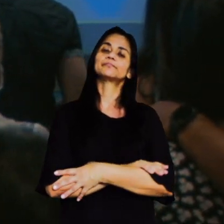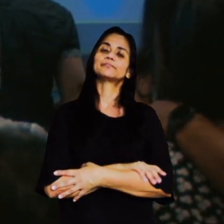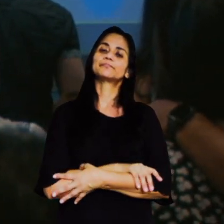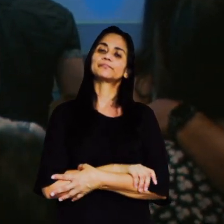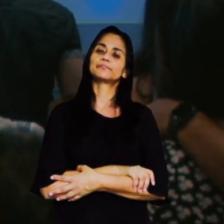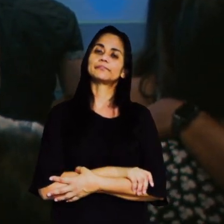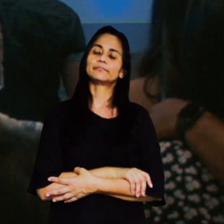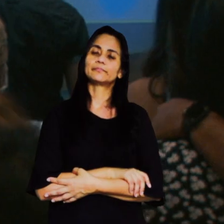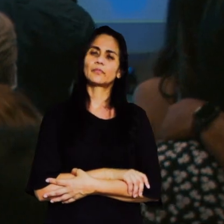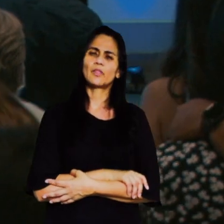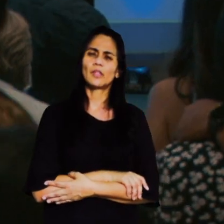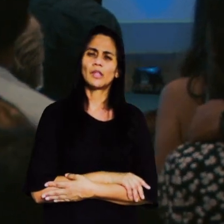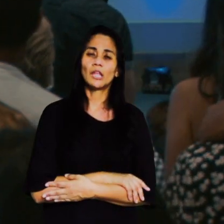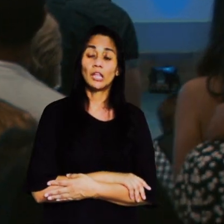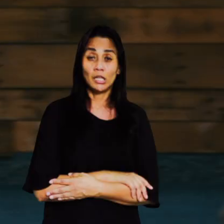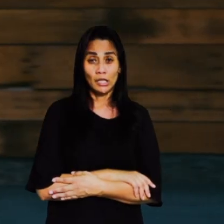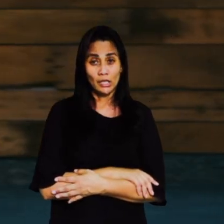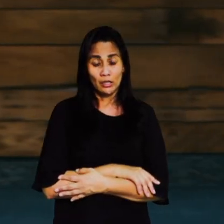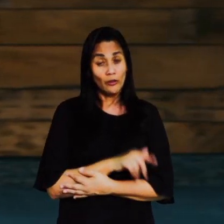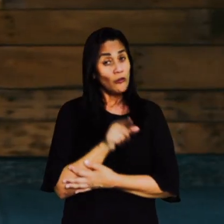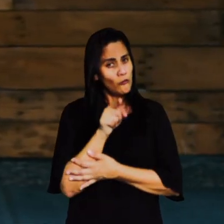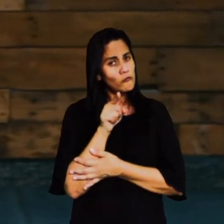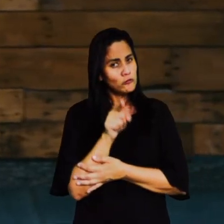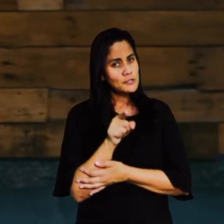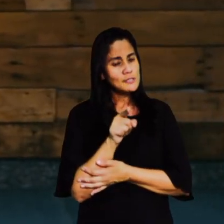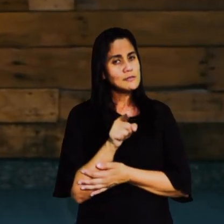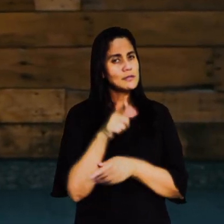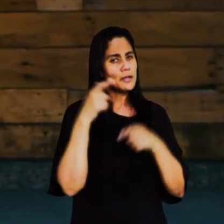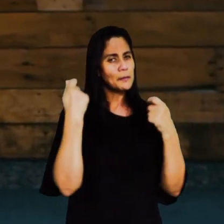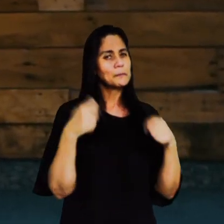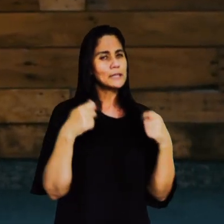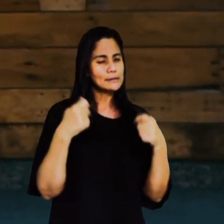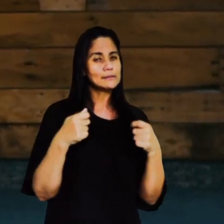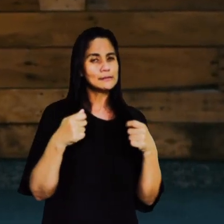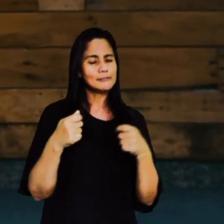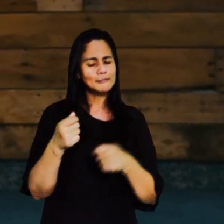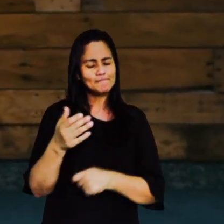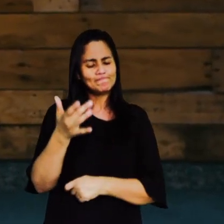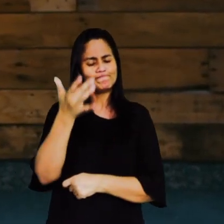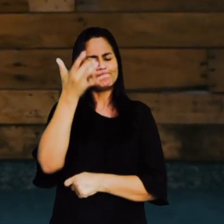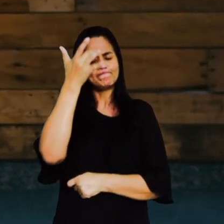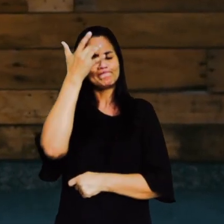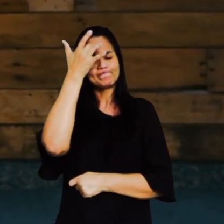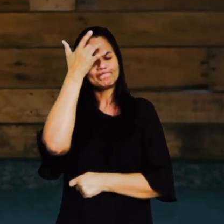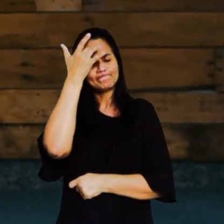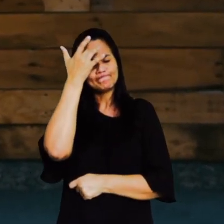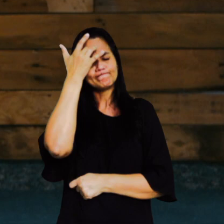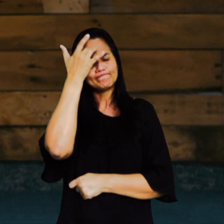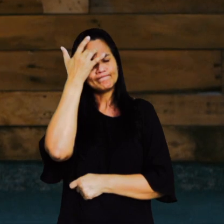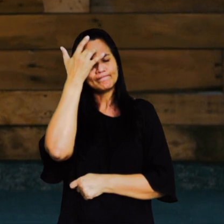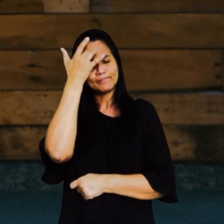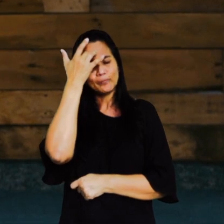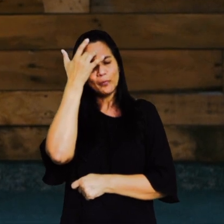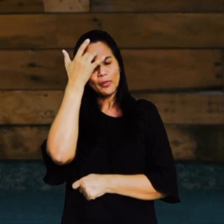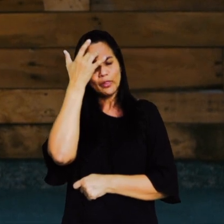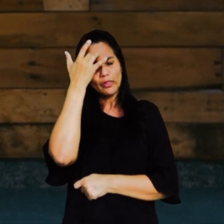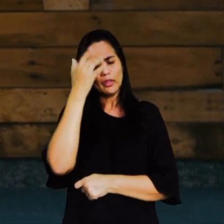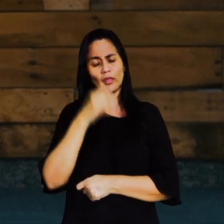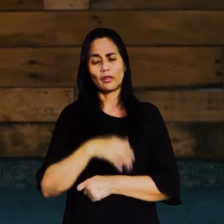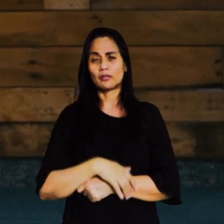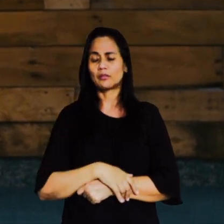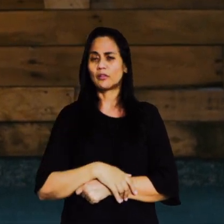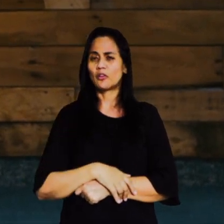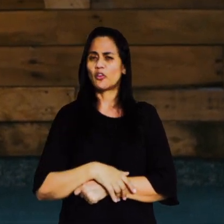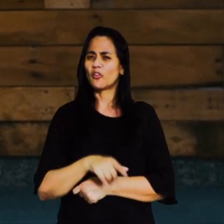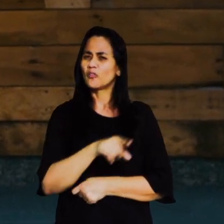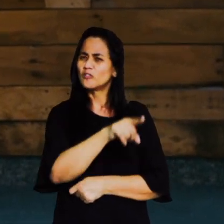Você precisa colocar isso na tua cabeça. Não pode deixar